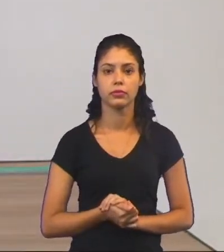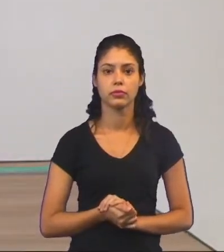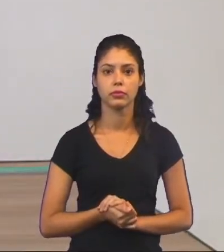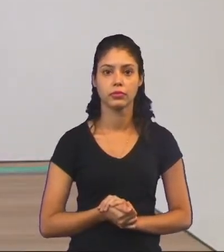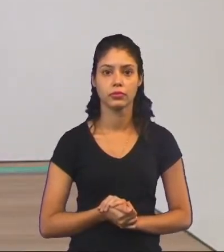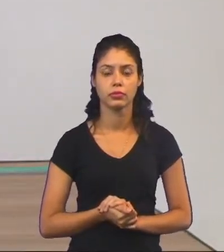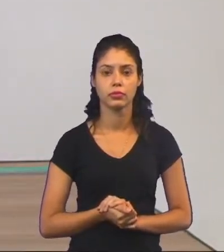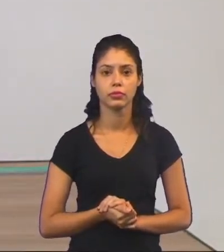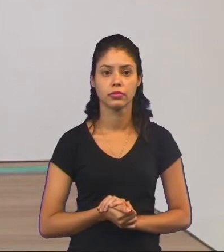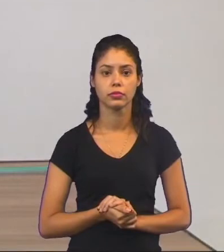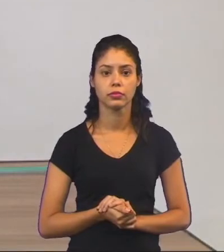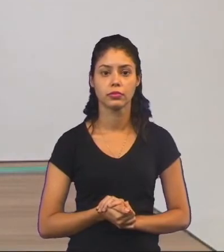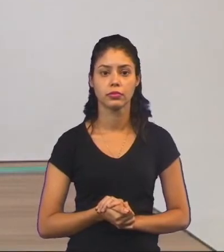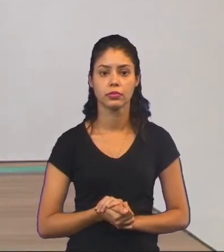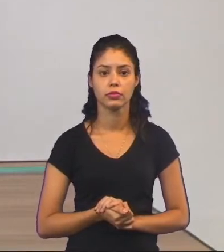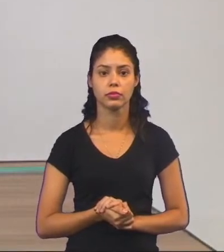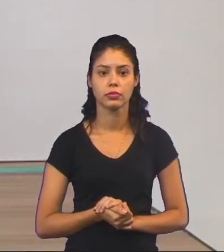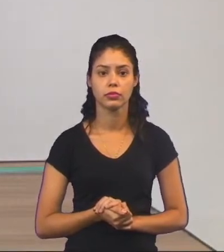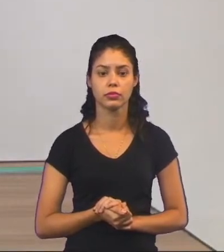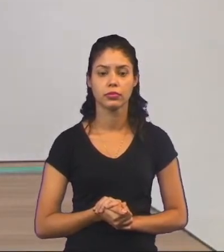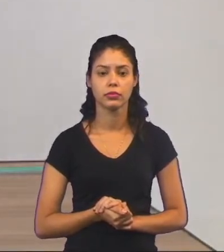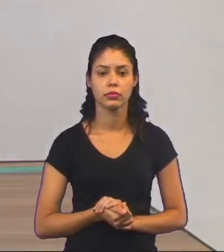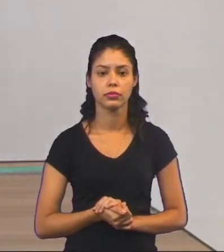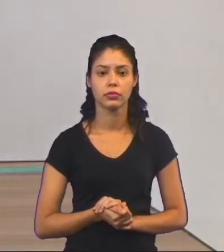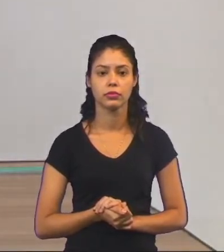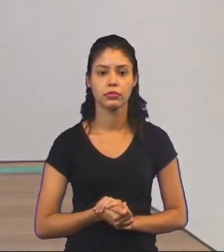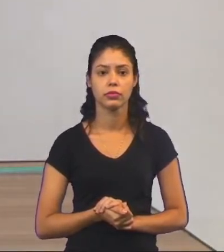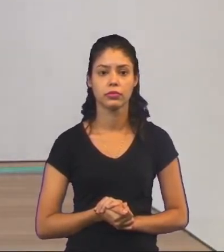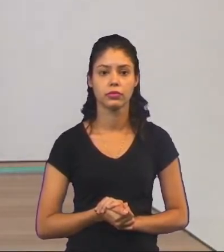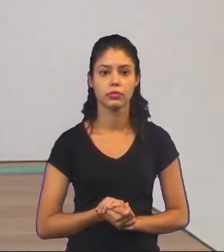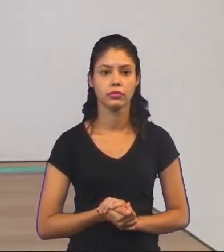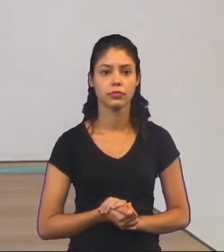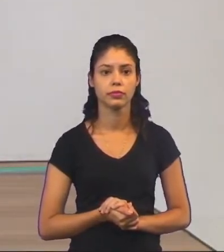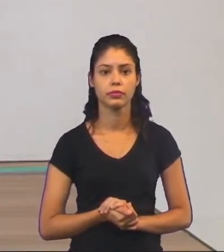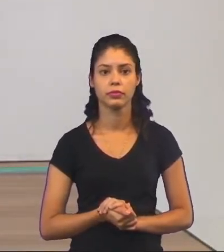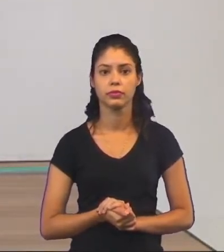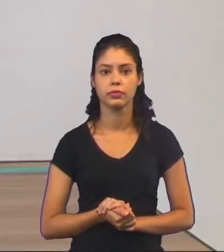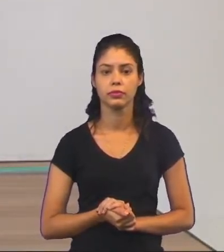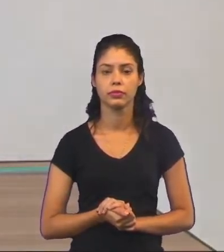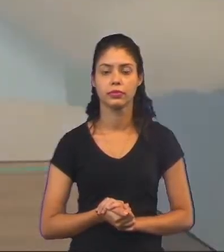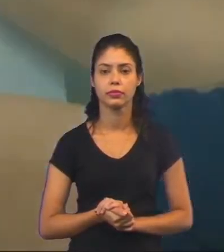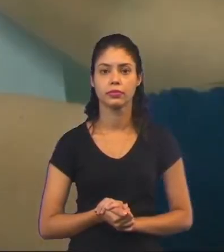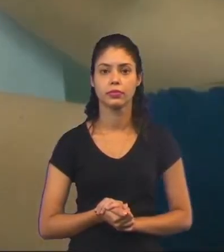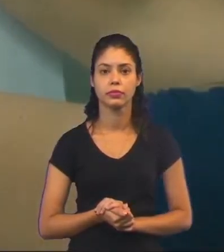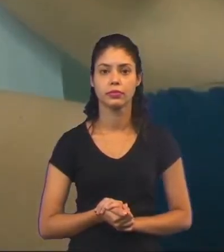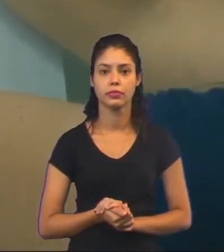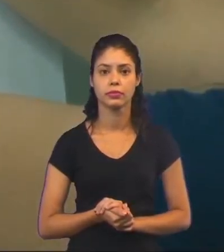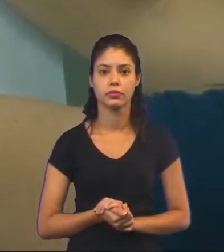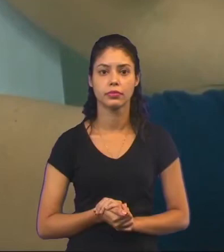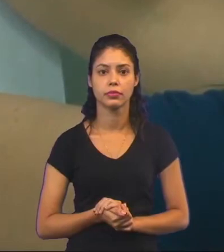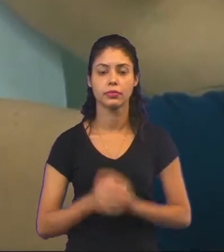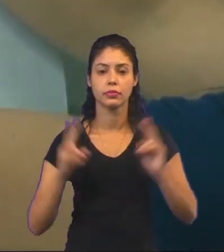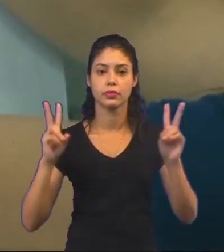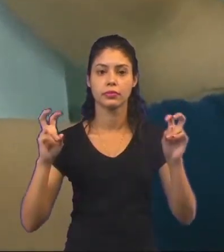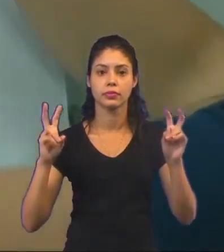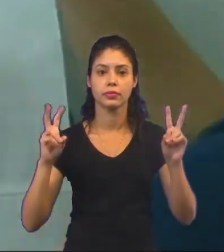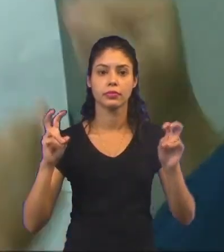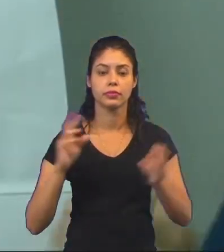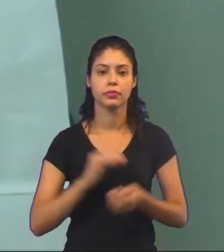Certinho? Então, vamos colocar o título. O título